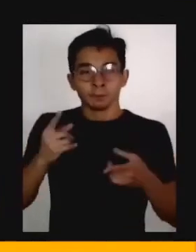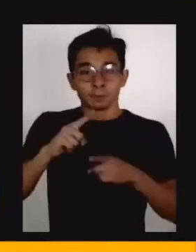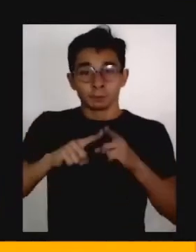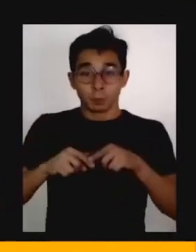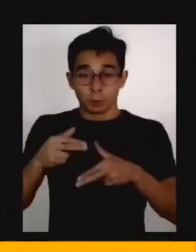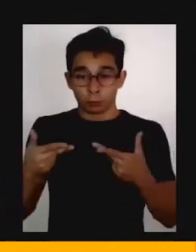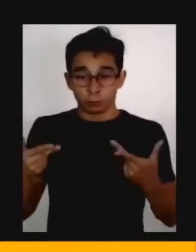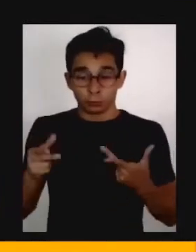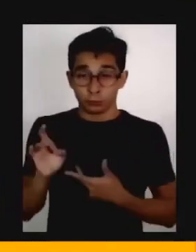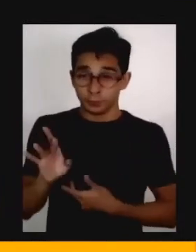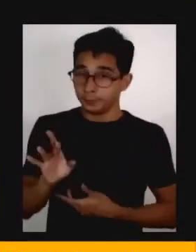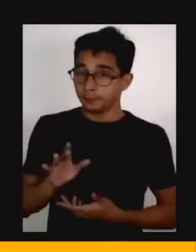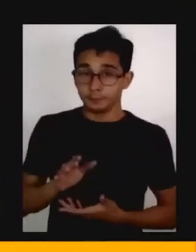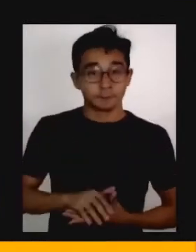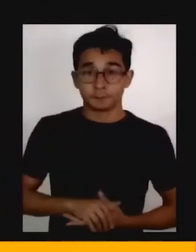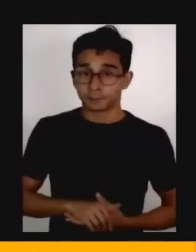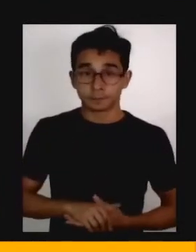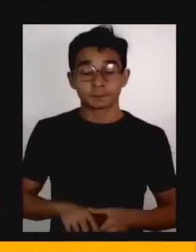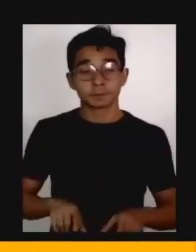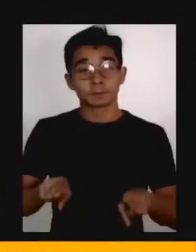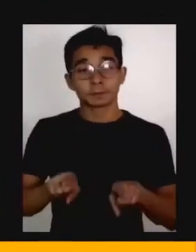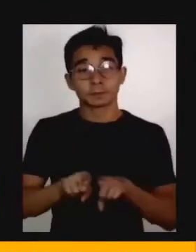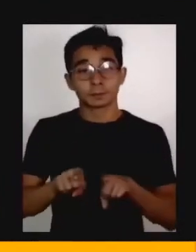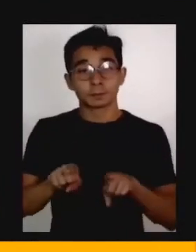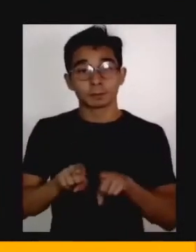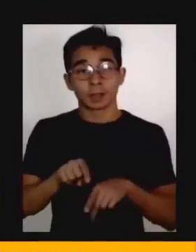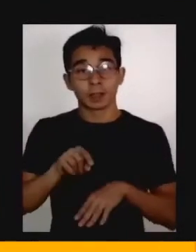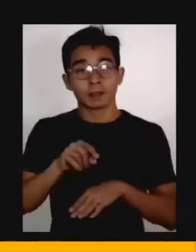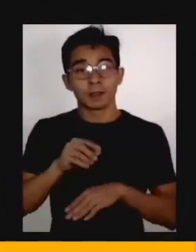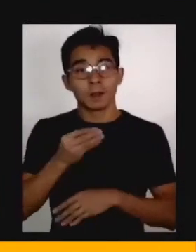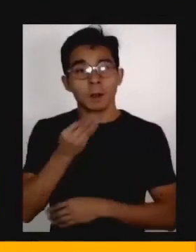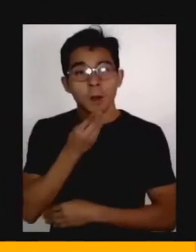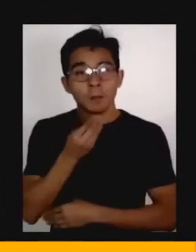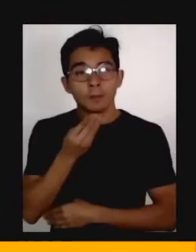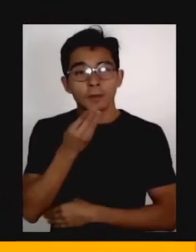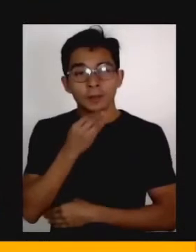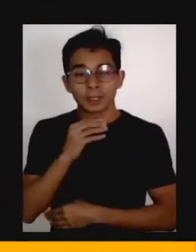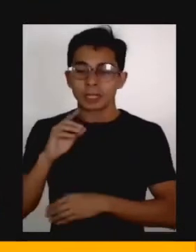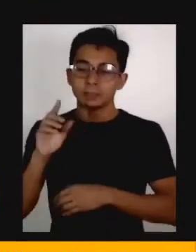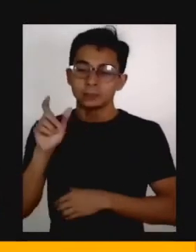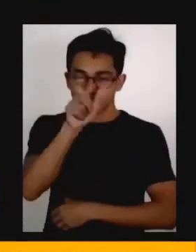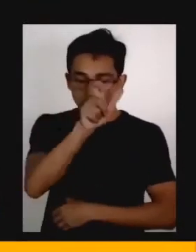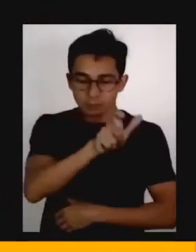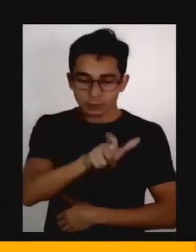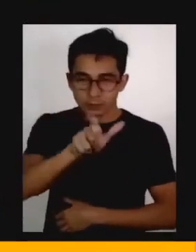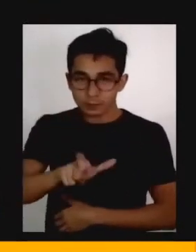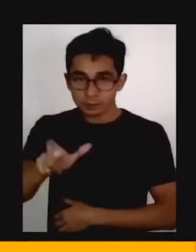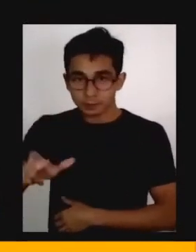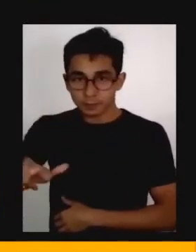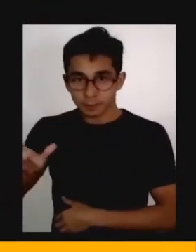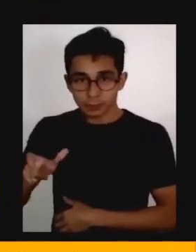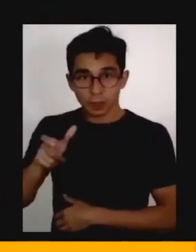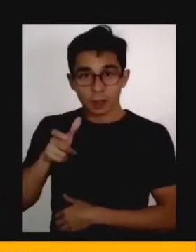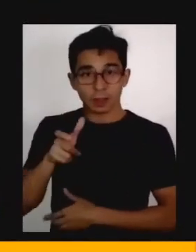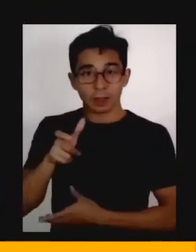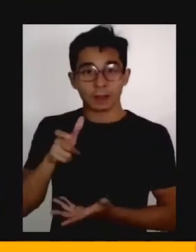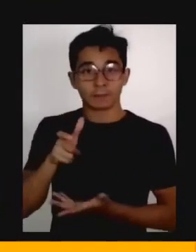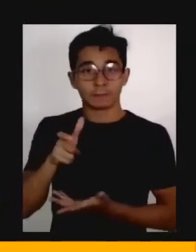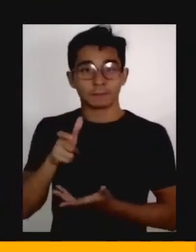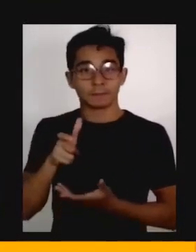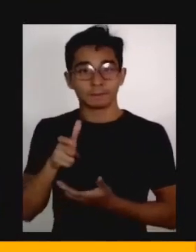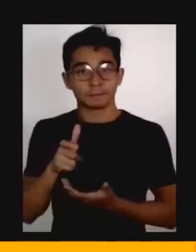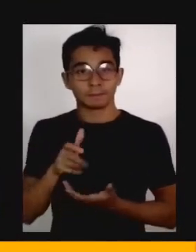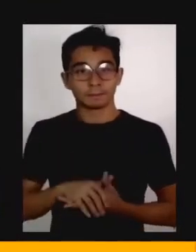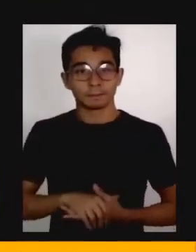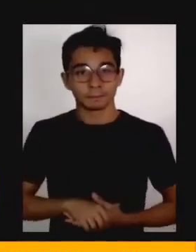ambiente para que os nossos potenciais clientes, né, a audiência desses criadores de